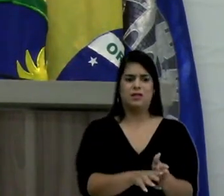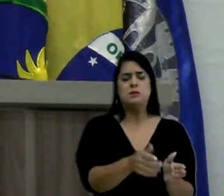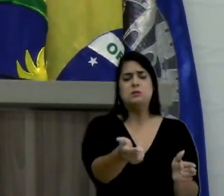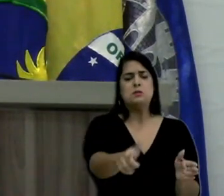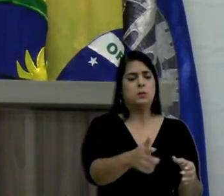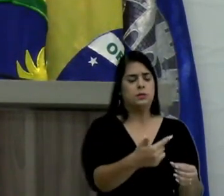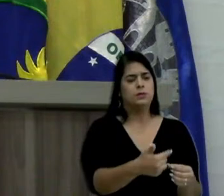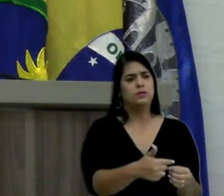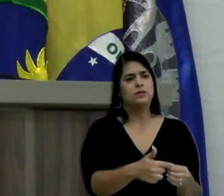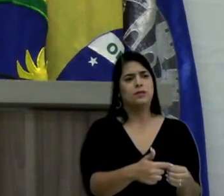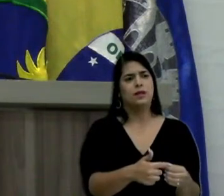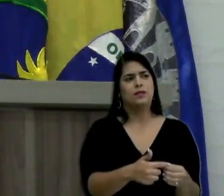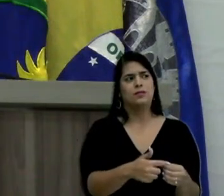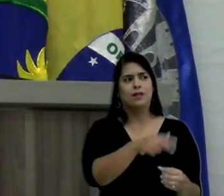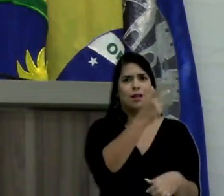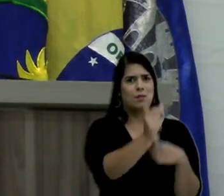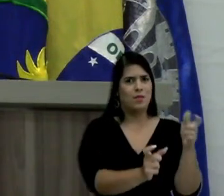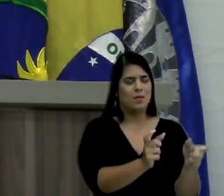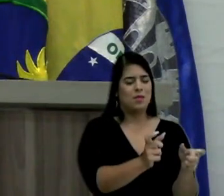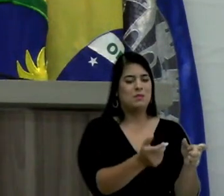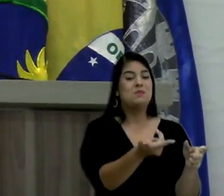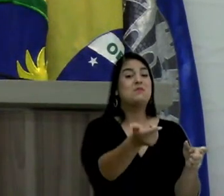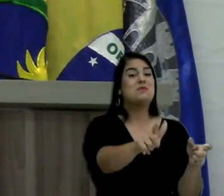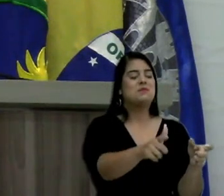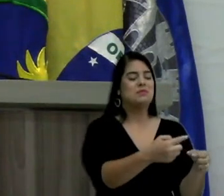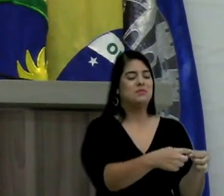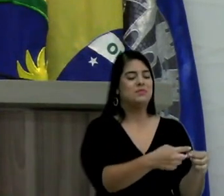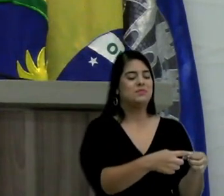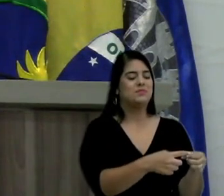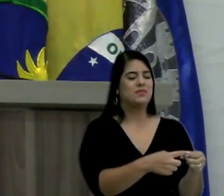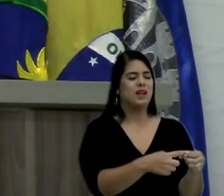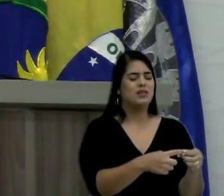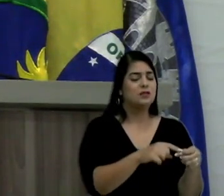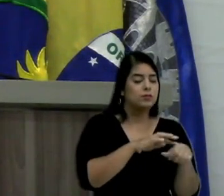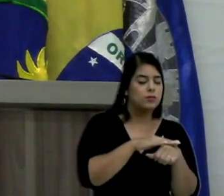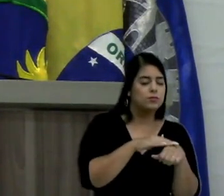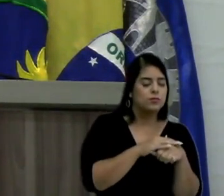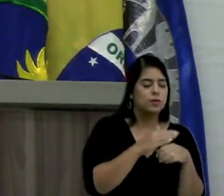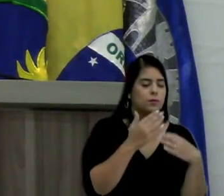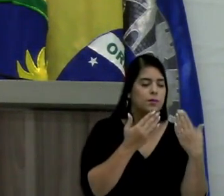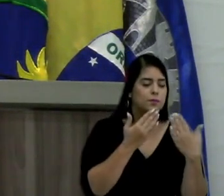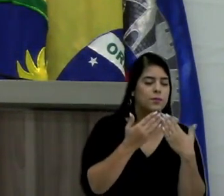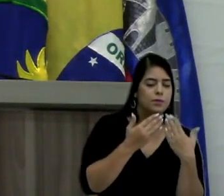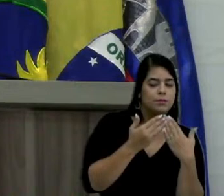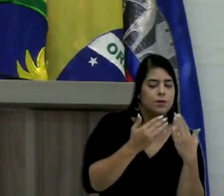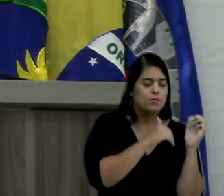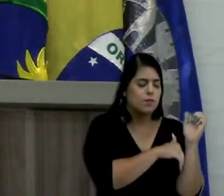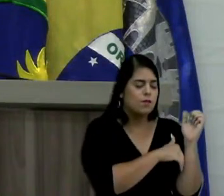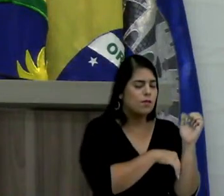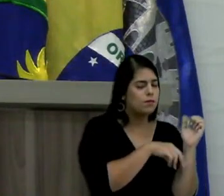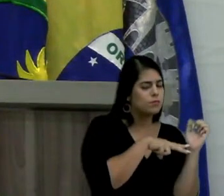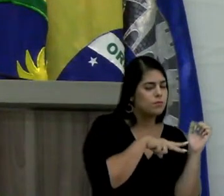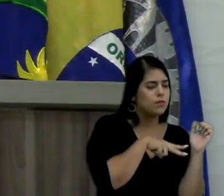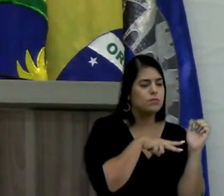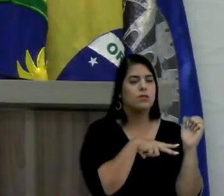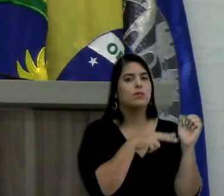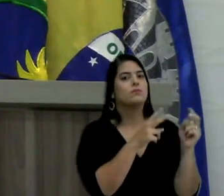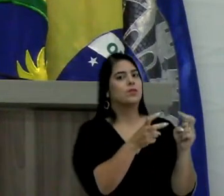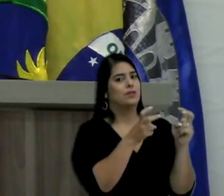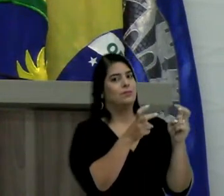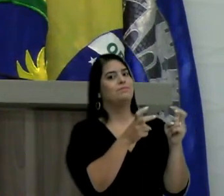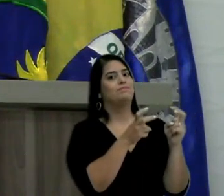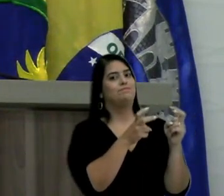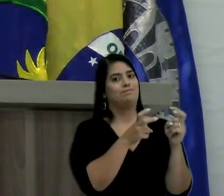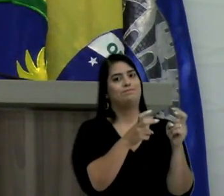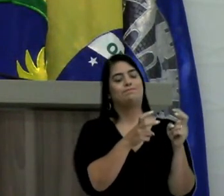comentando isso o abuso de poder econômico o abuso de tantas coisas que nós vemos